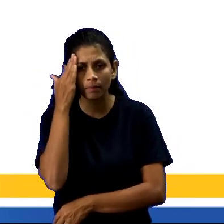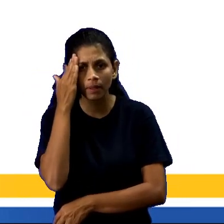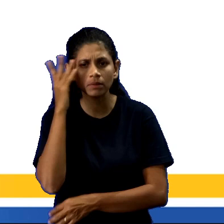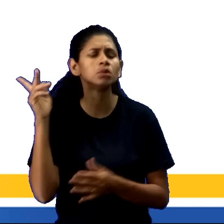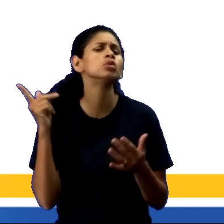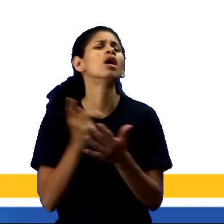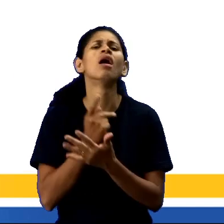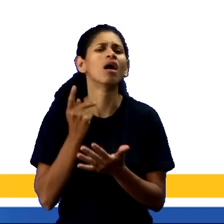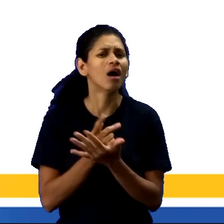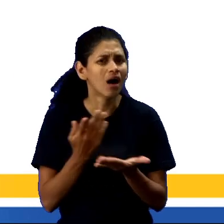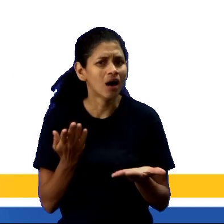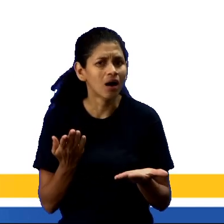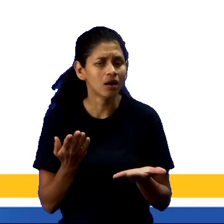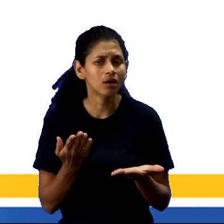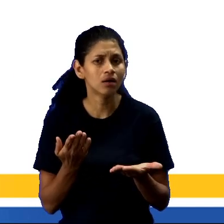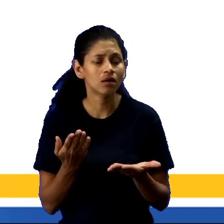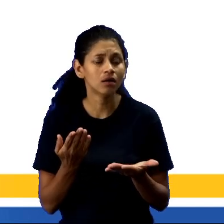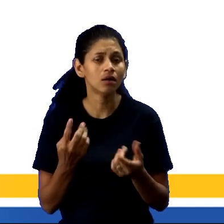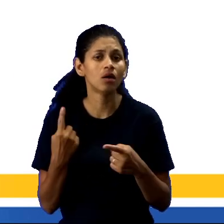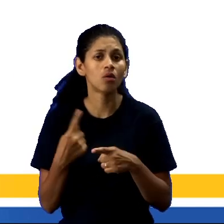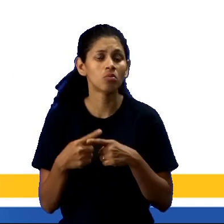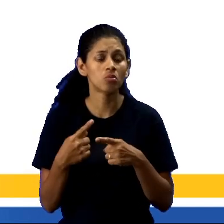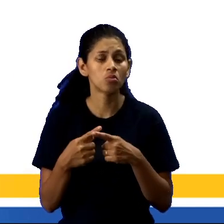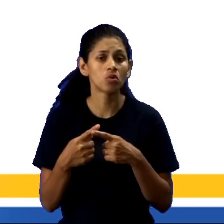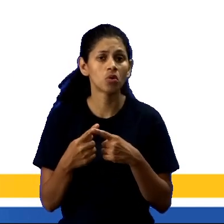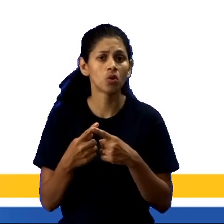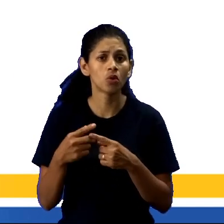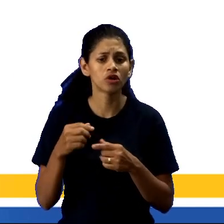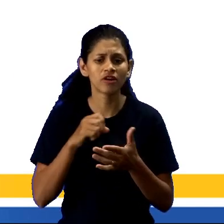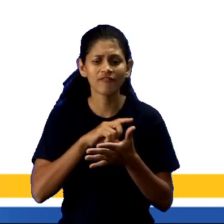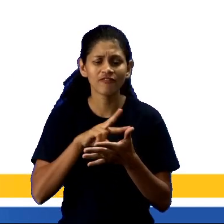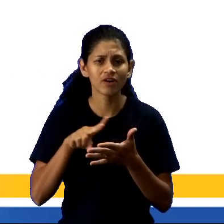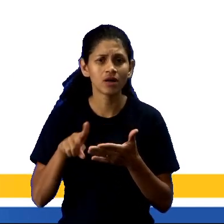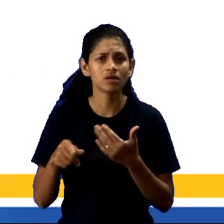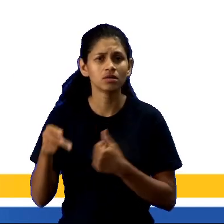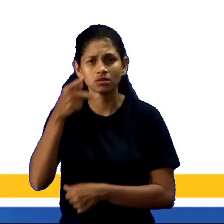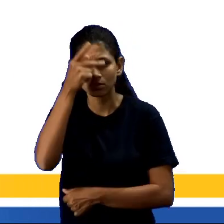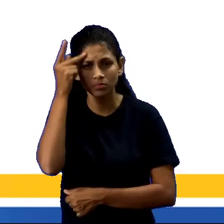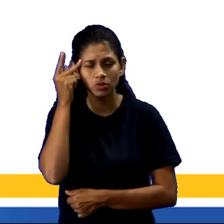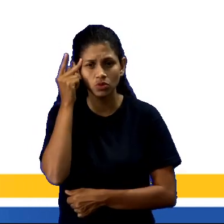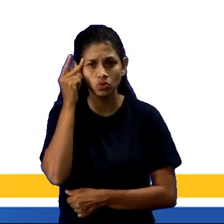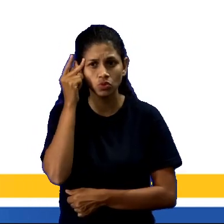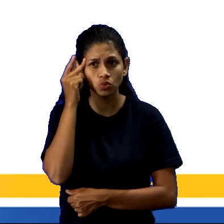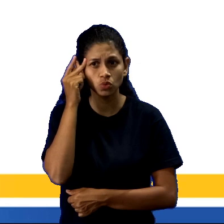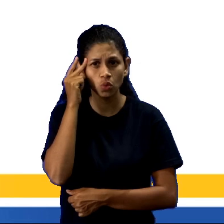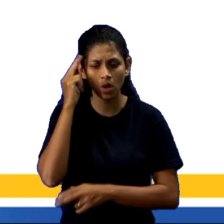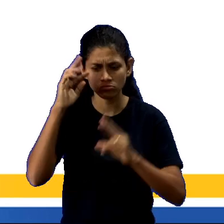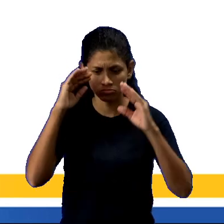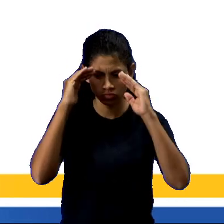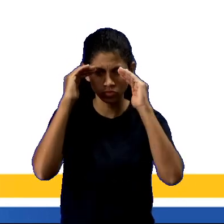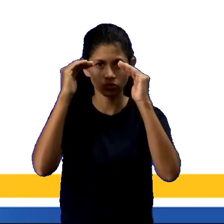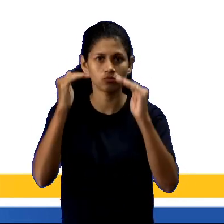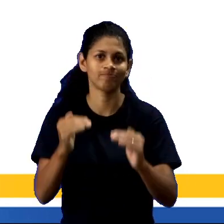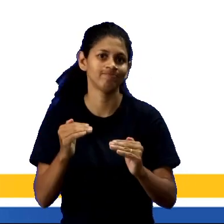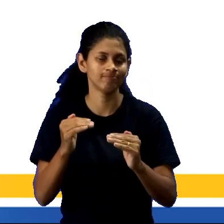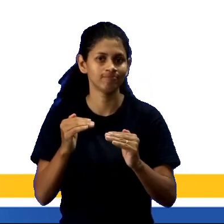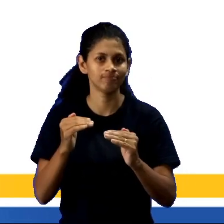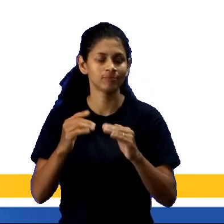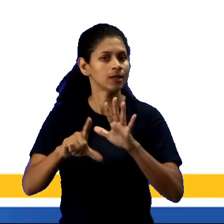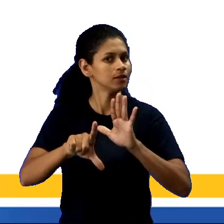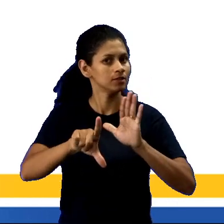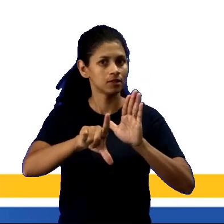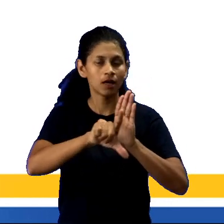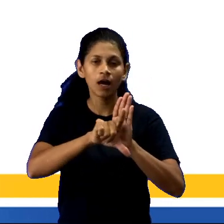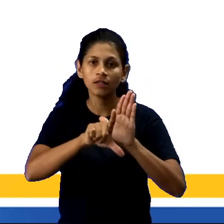sabemos que muitas pessoas aí que não estão obedecendo às leis de trânsito, elas estão correndo perigo